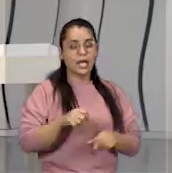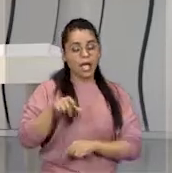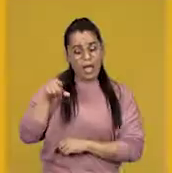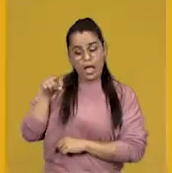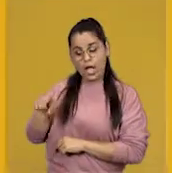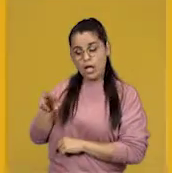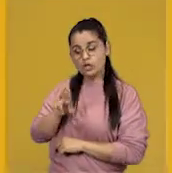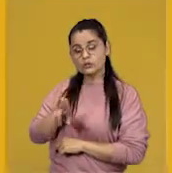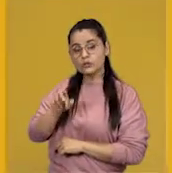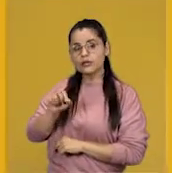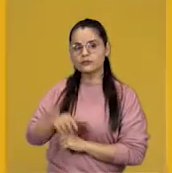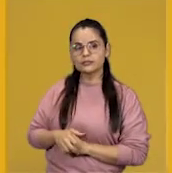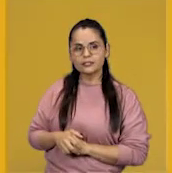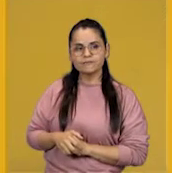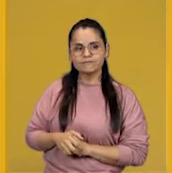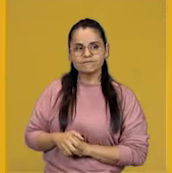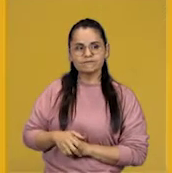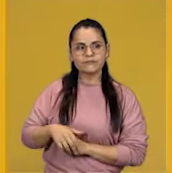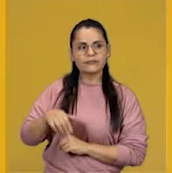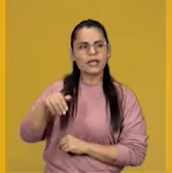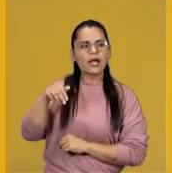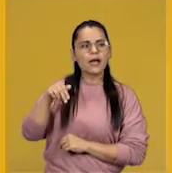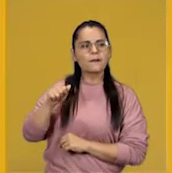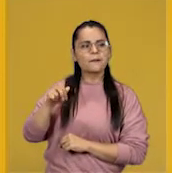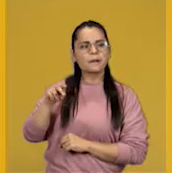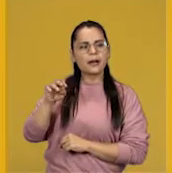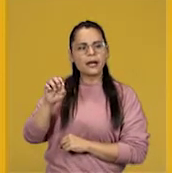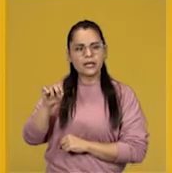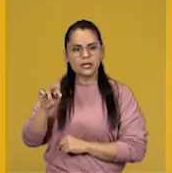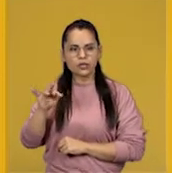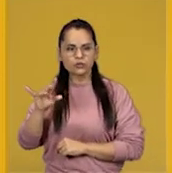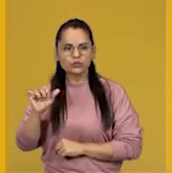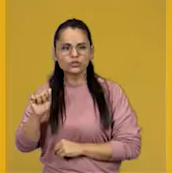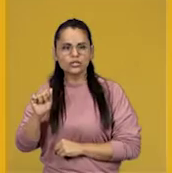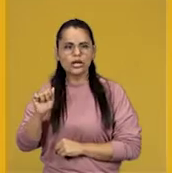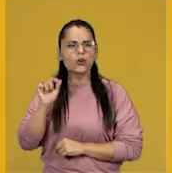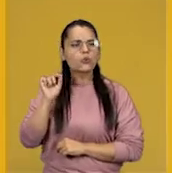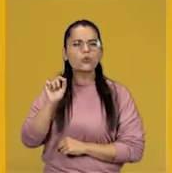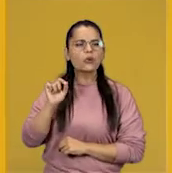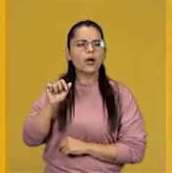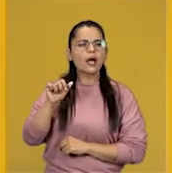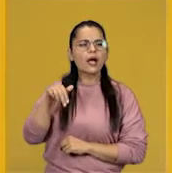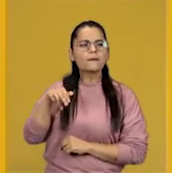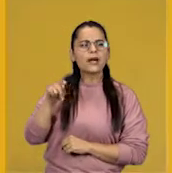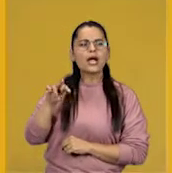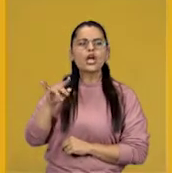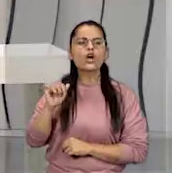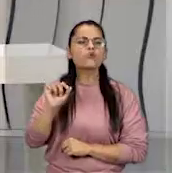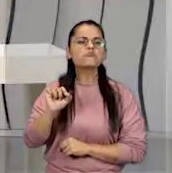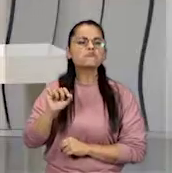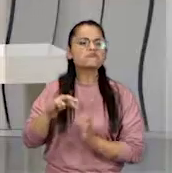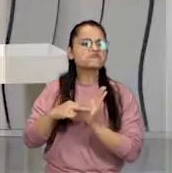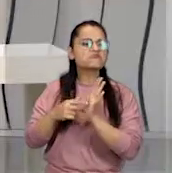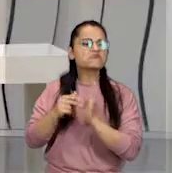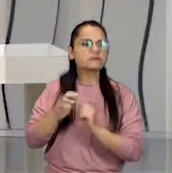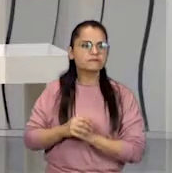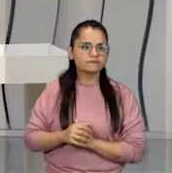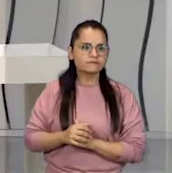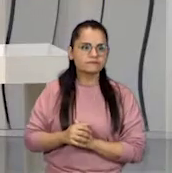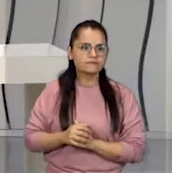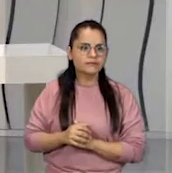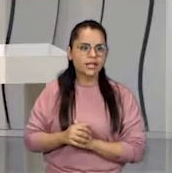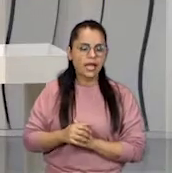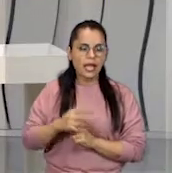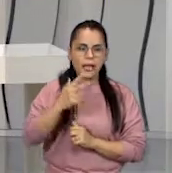usar maêutica e ironia. Por que ele usa essa questão de maêutica? Porque a maêutica, ele se considerava um